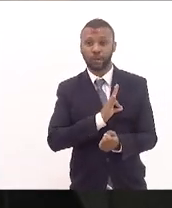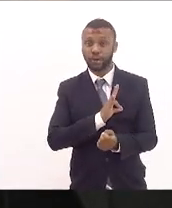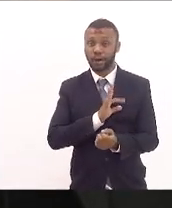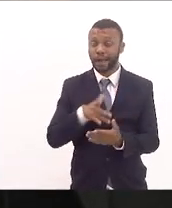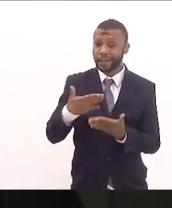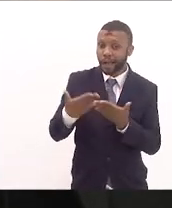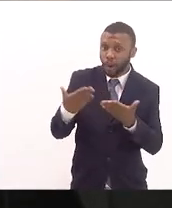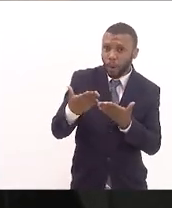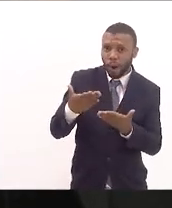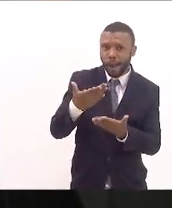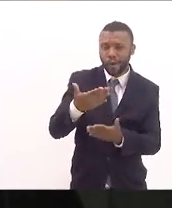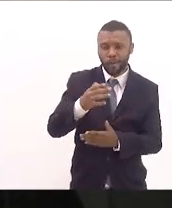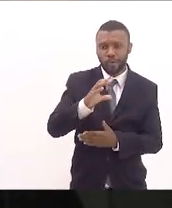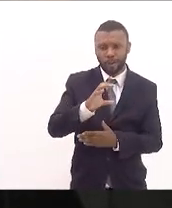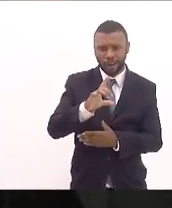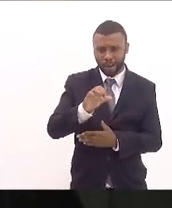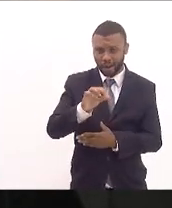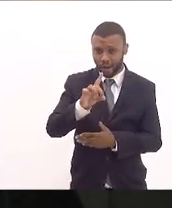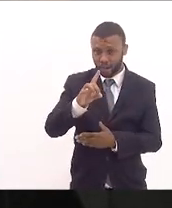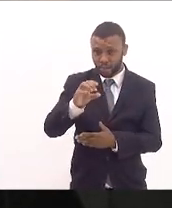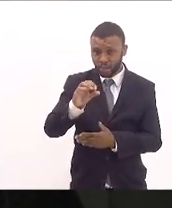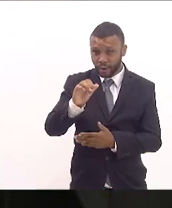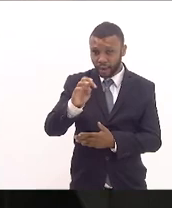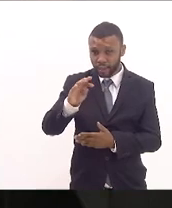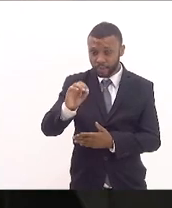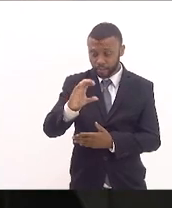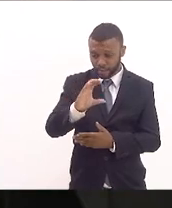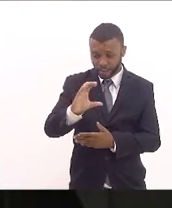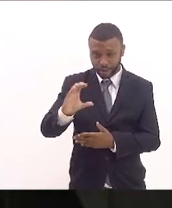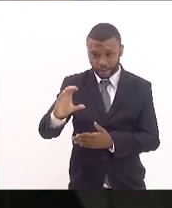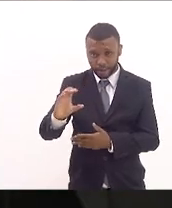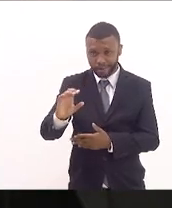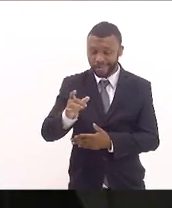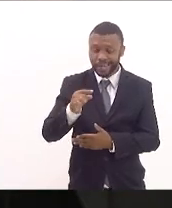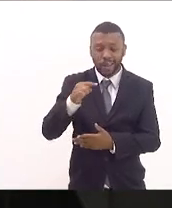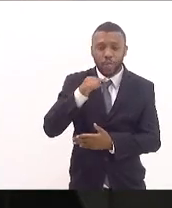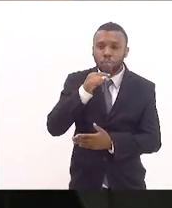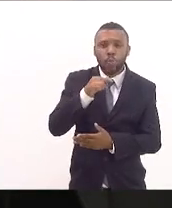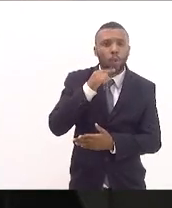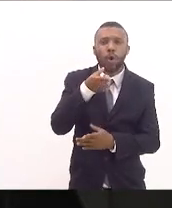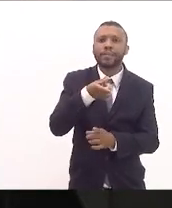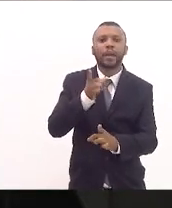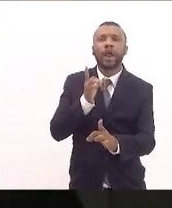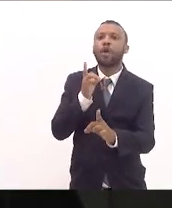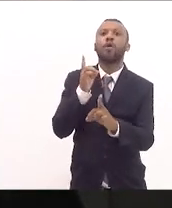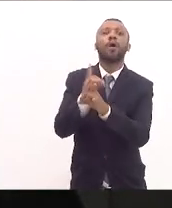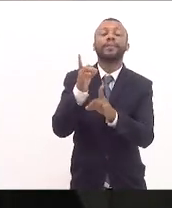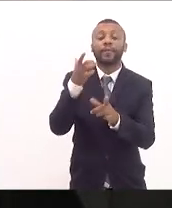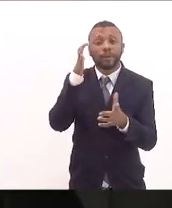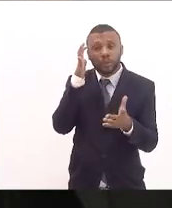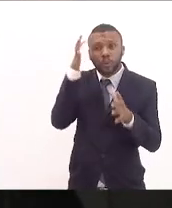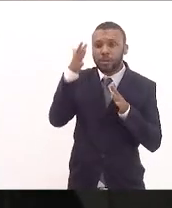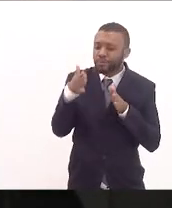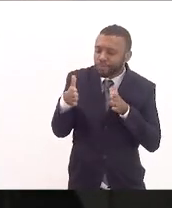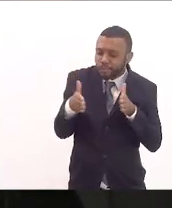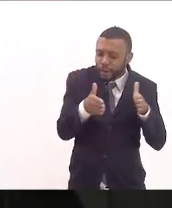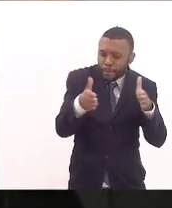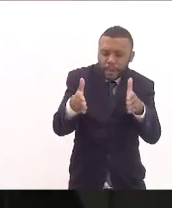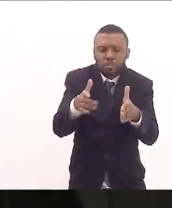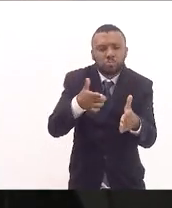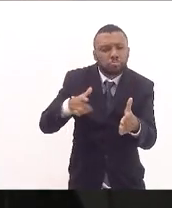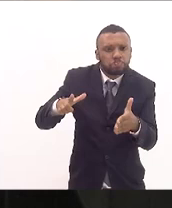agora não achou nenhum caminho nenhum caminho